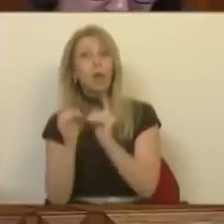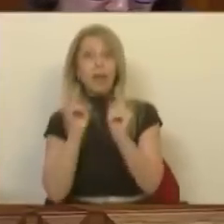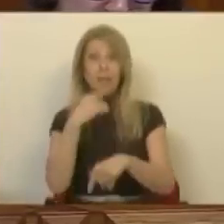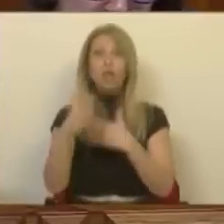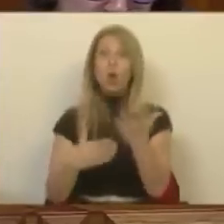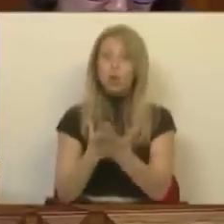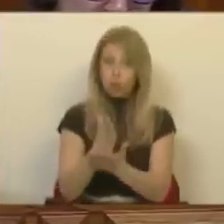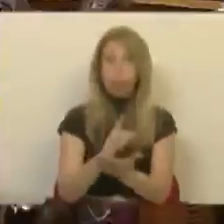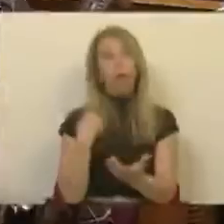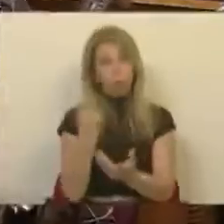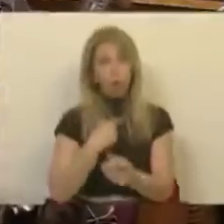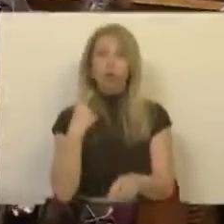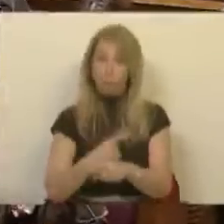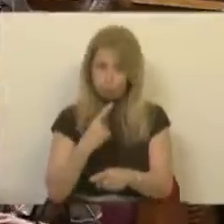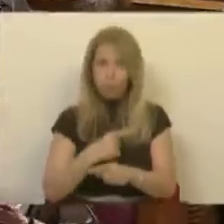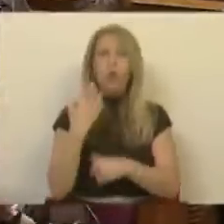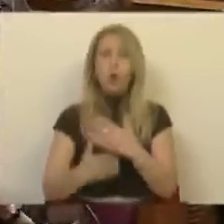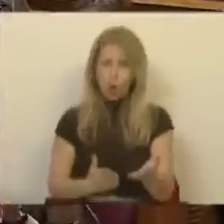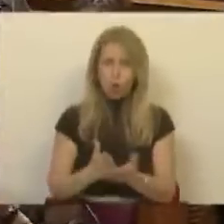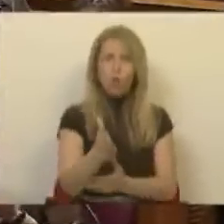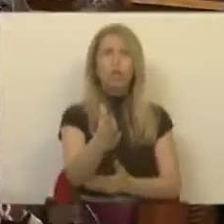vamos manter Muito obrigado